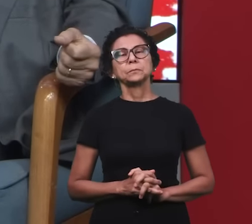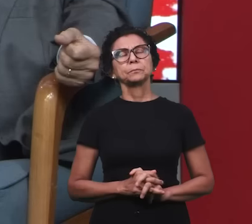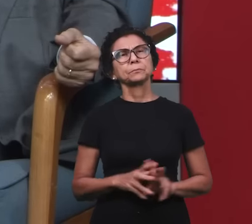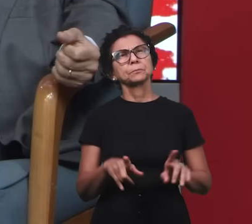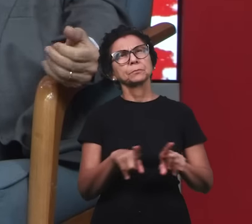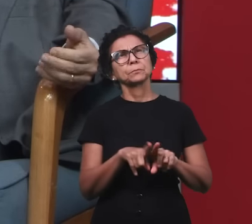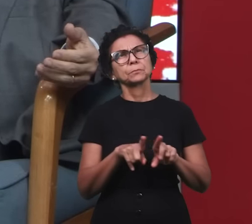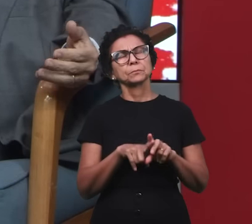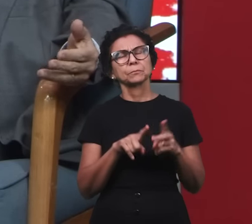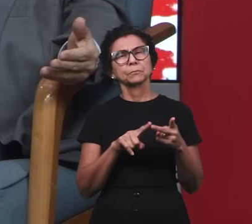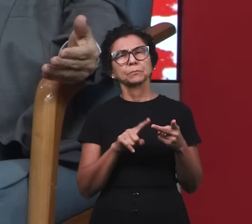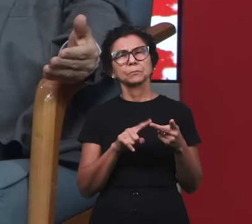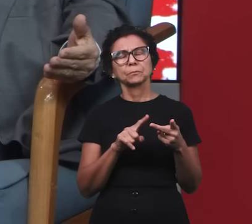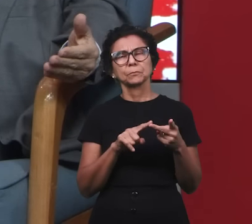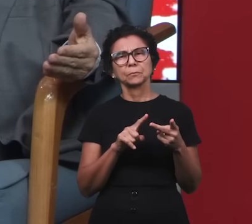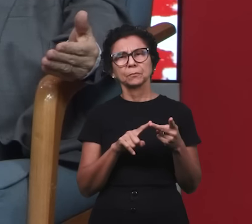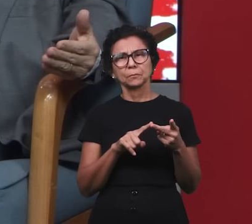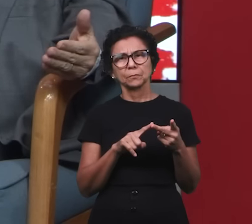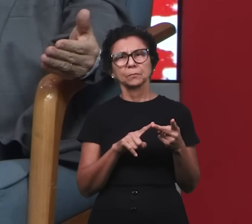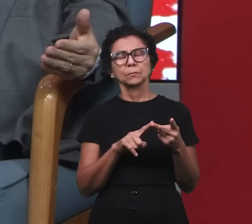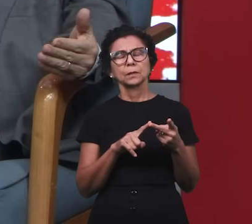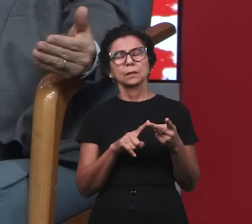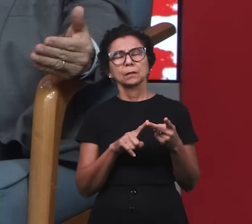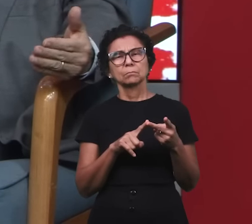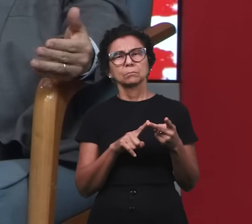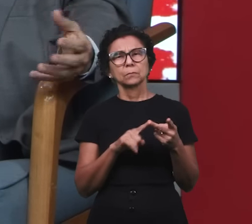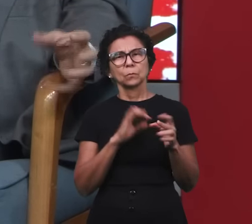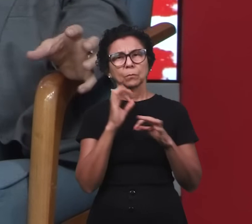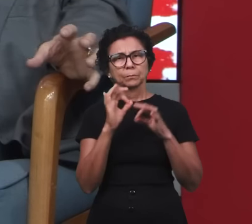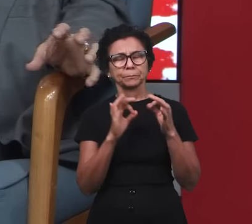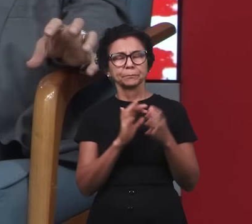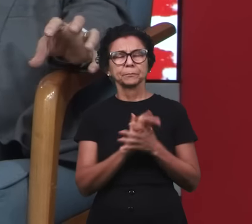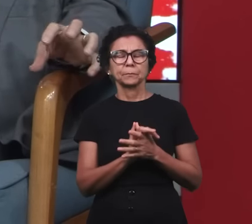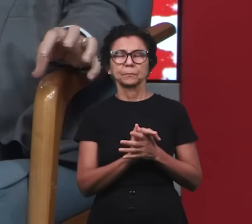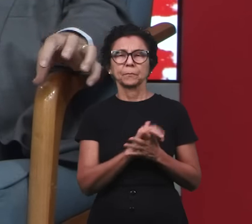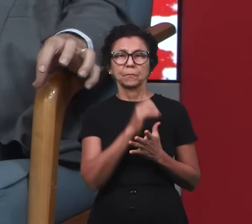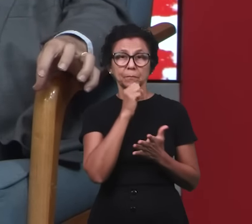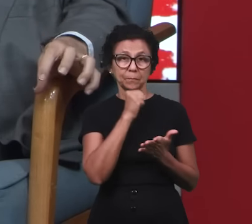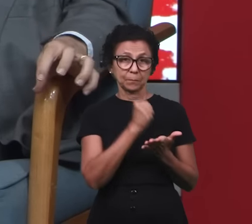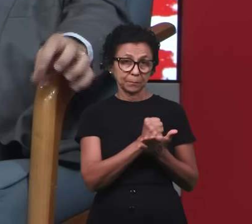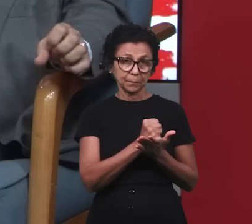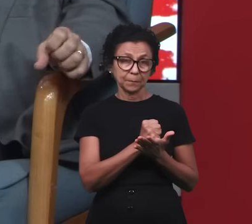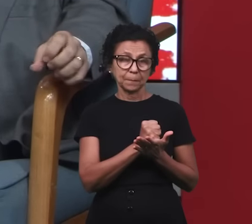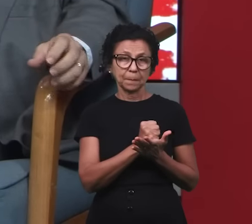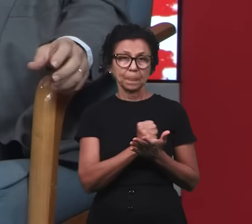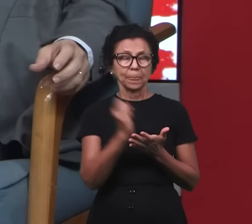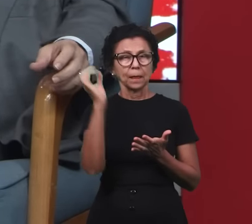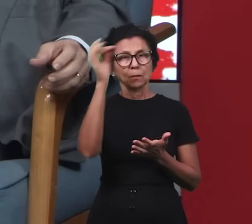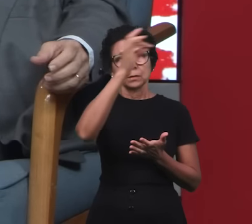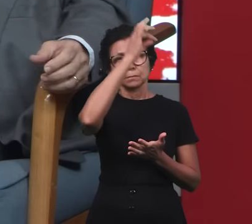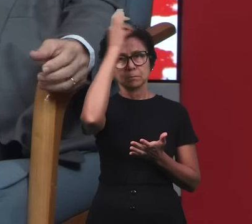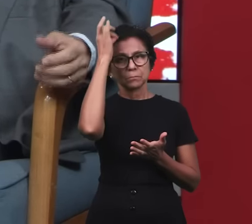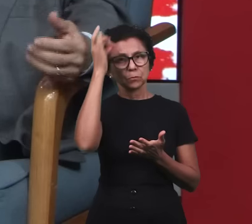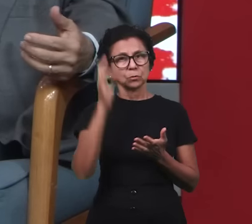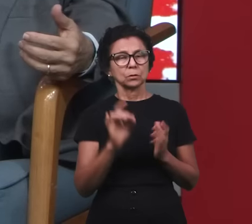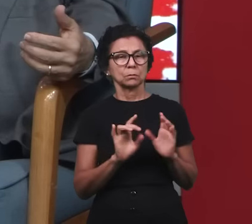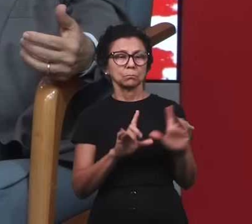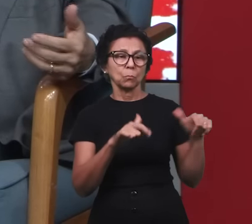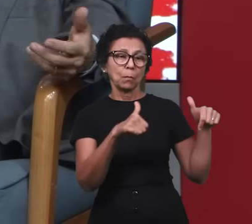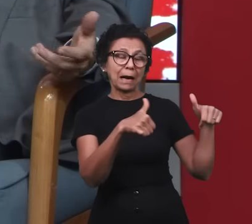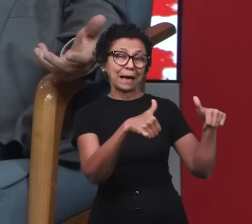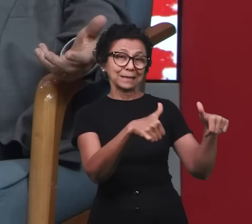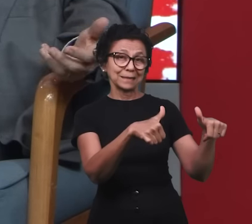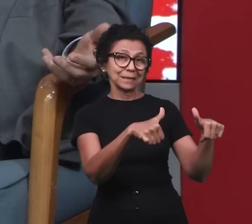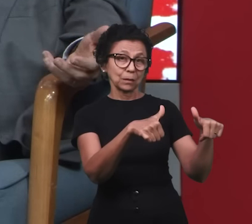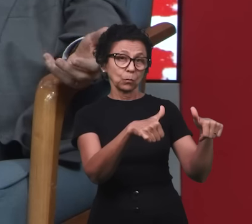falamos que o Espírito Santo, no Velho Testamento, tinha uma atuação e na